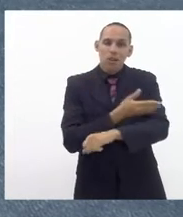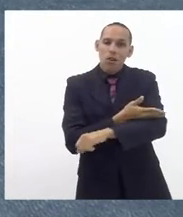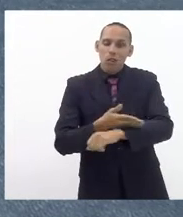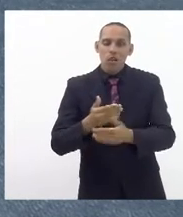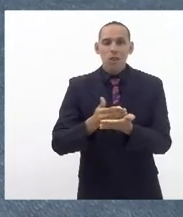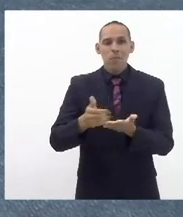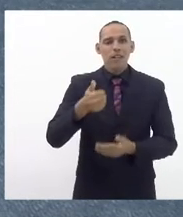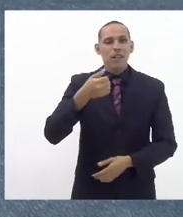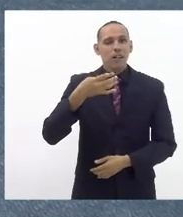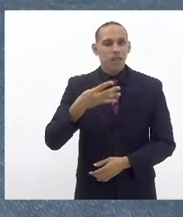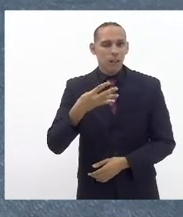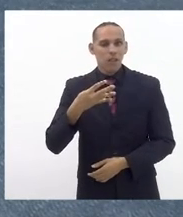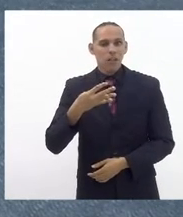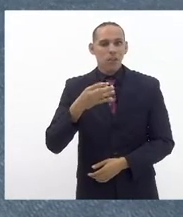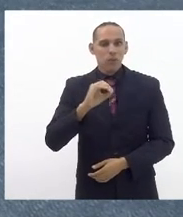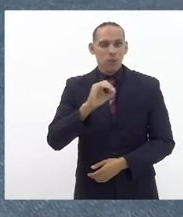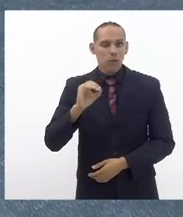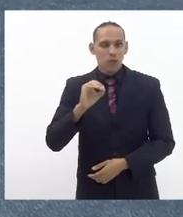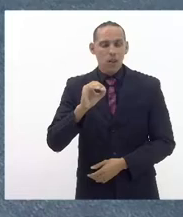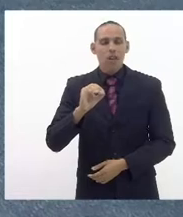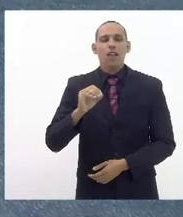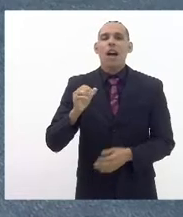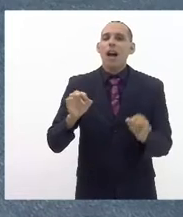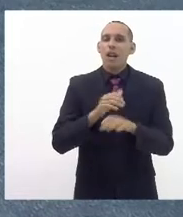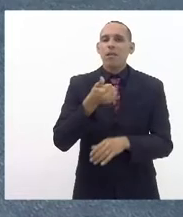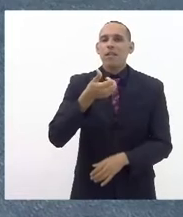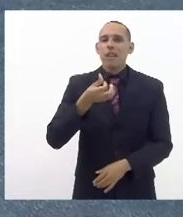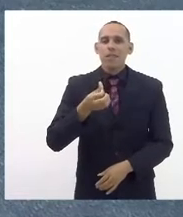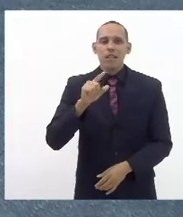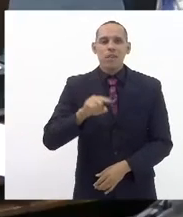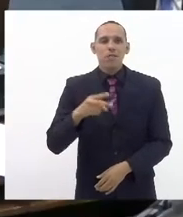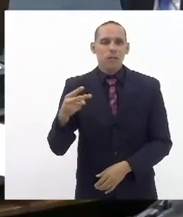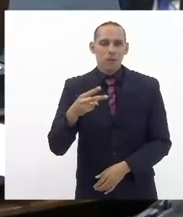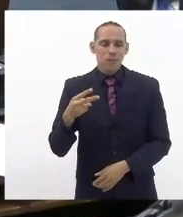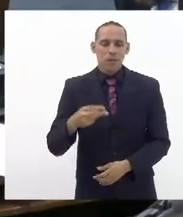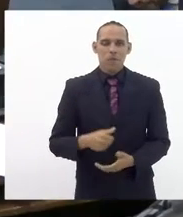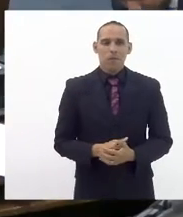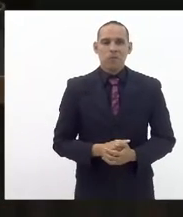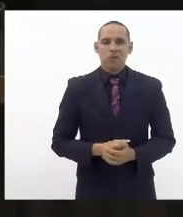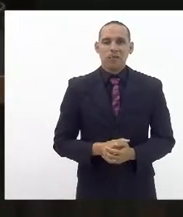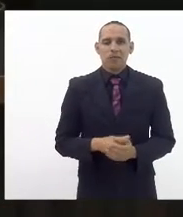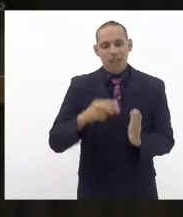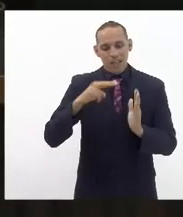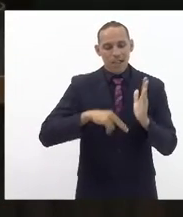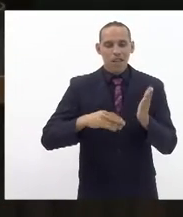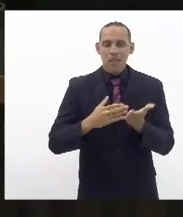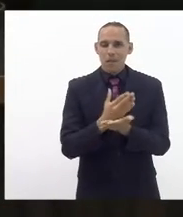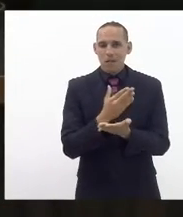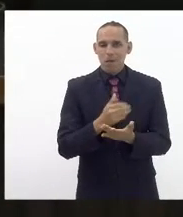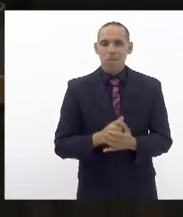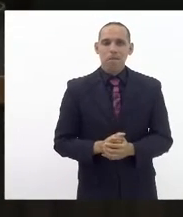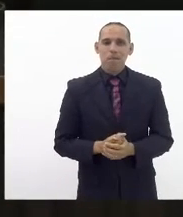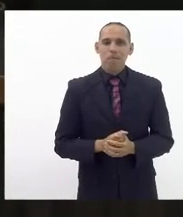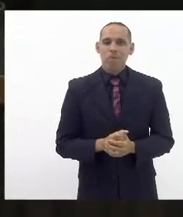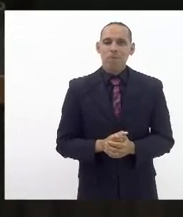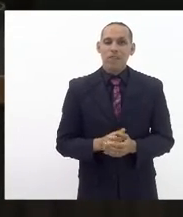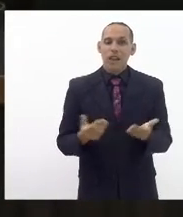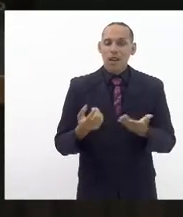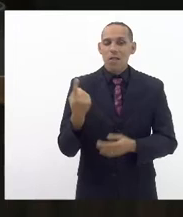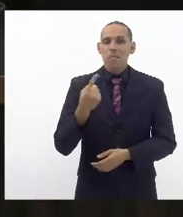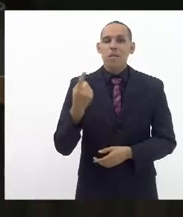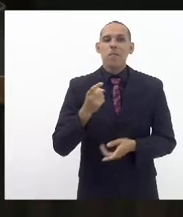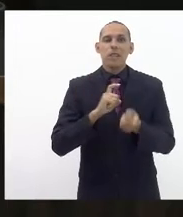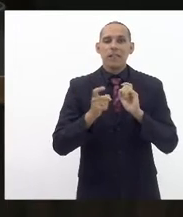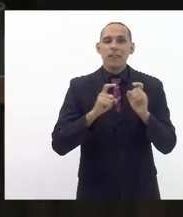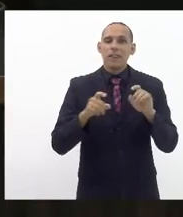iniciada às 14 horas, encerrou-se às 16 horas e 22 minutos. Lida e aprovada a ata, passa a primeira sessão